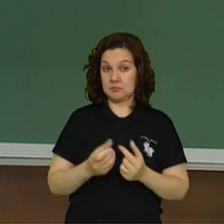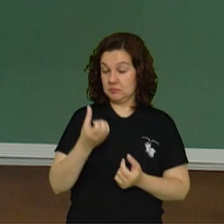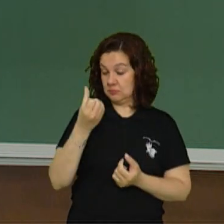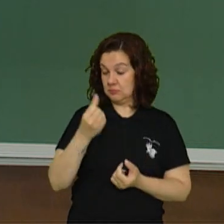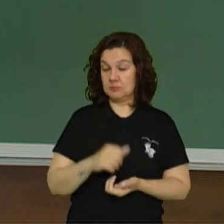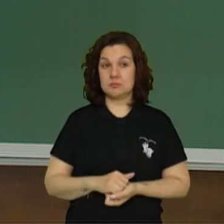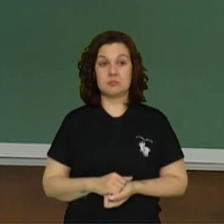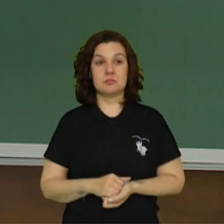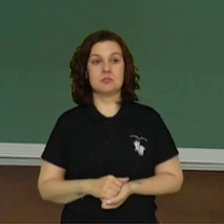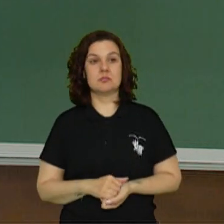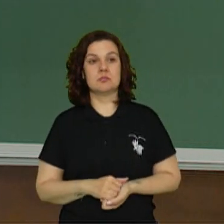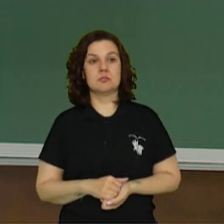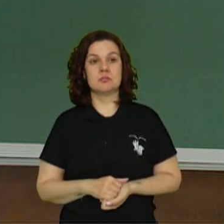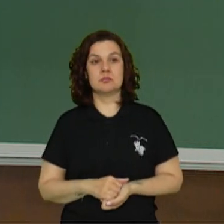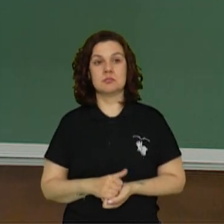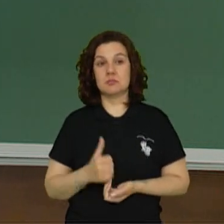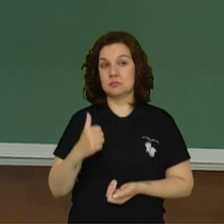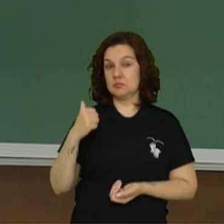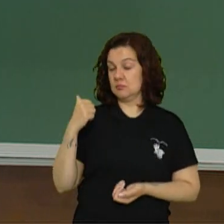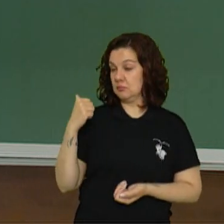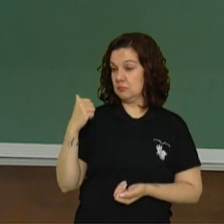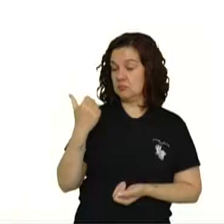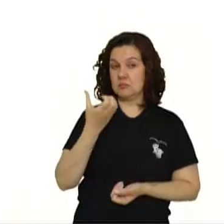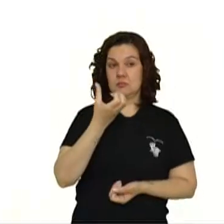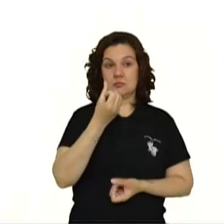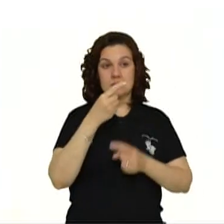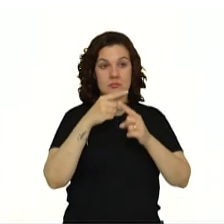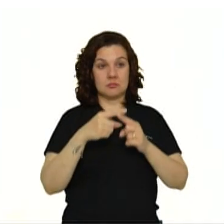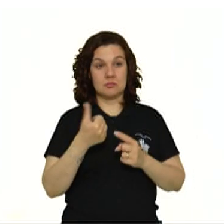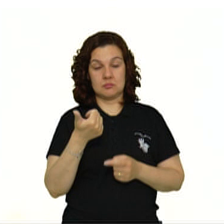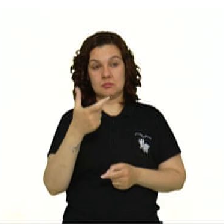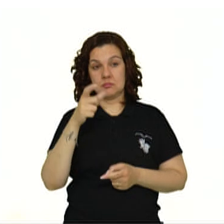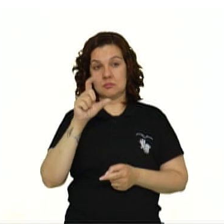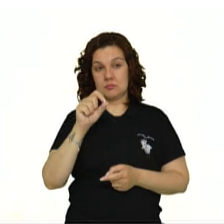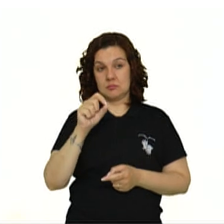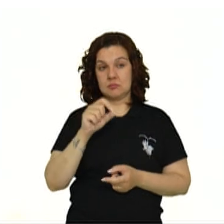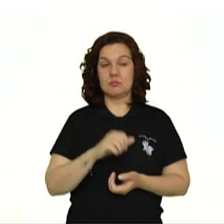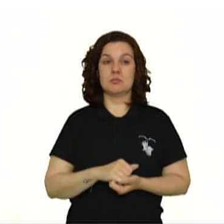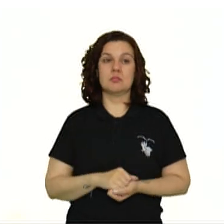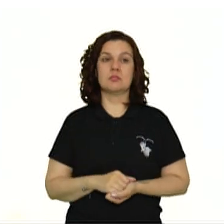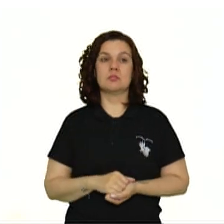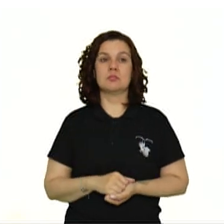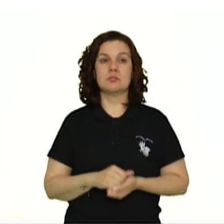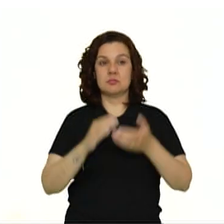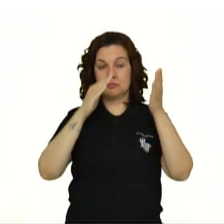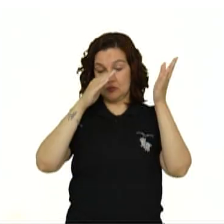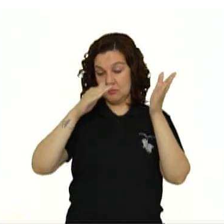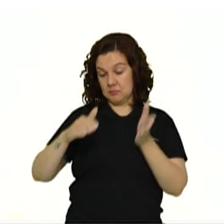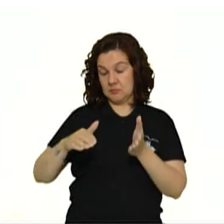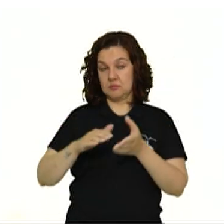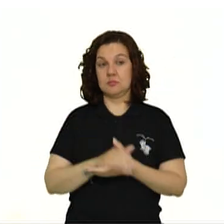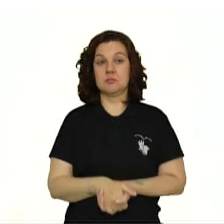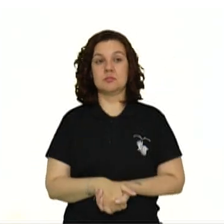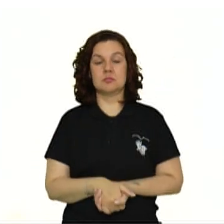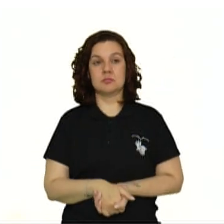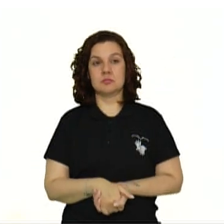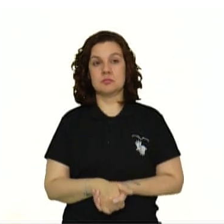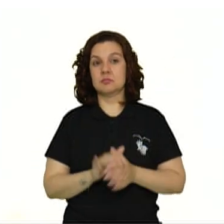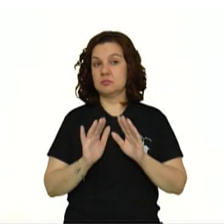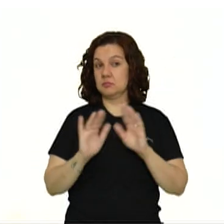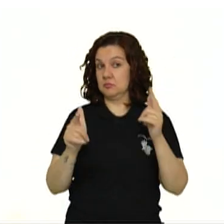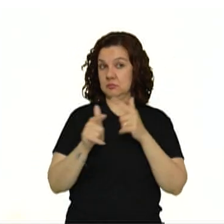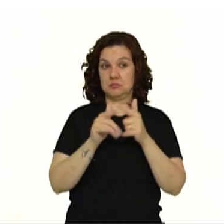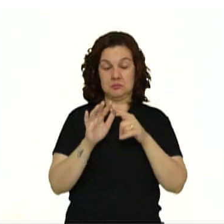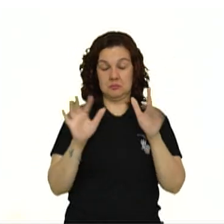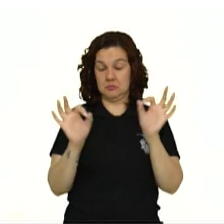6, 6 vezes 10, ou simplifico aqui, eu já divido o 6 pelo 3